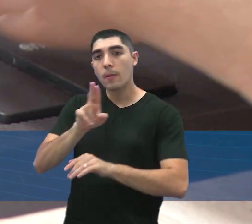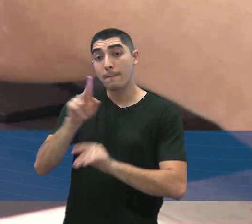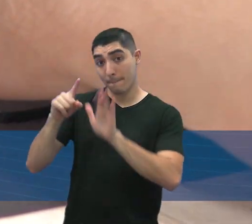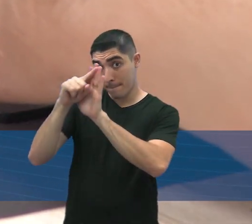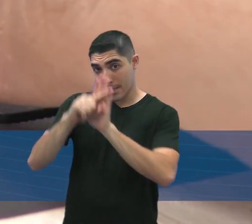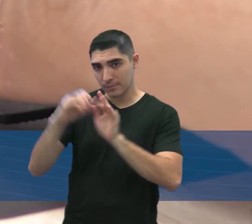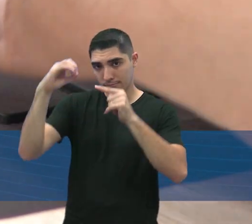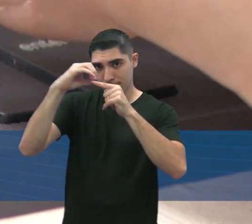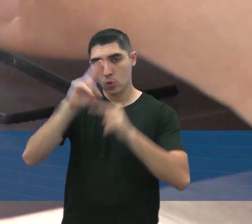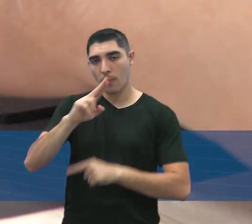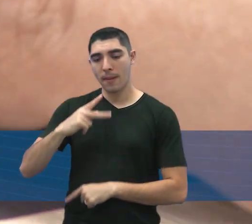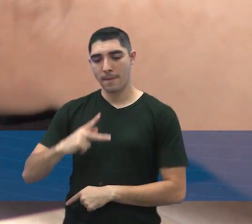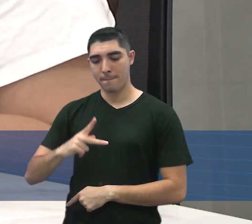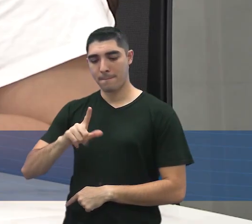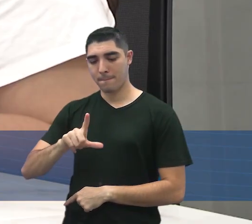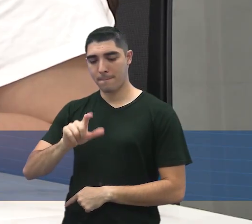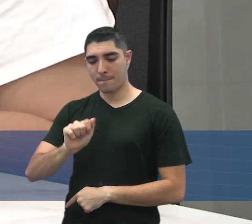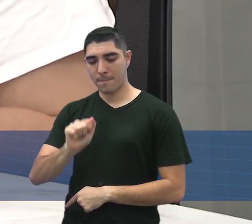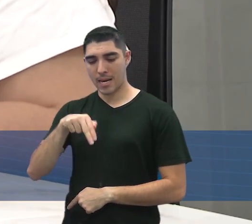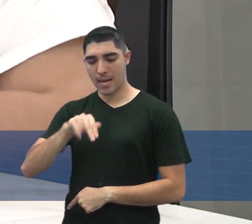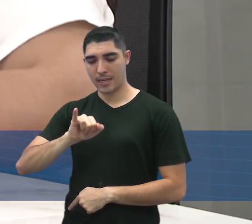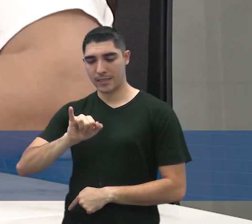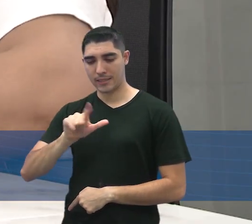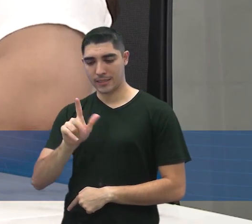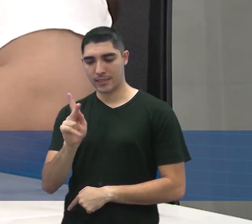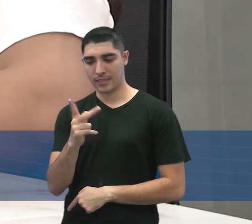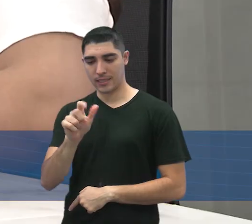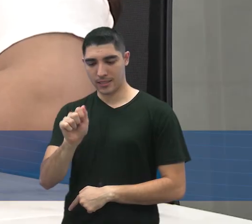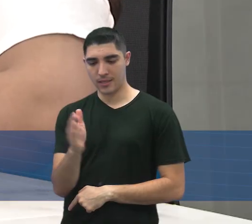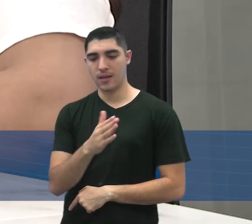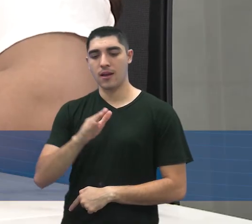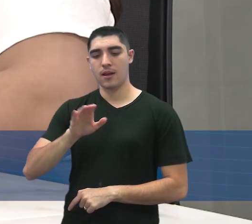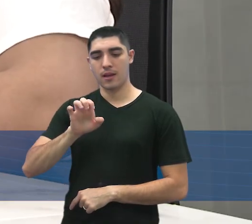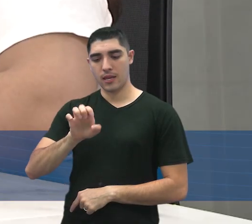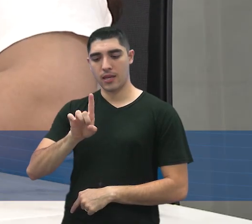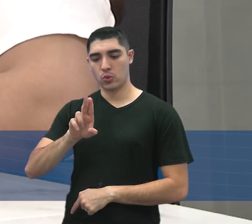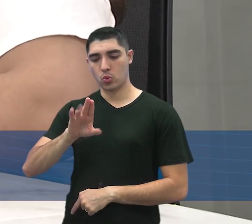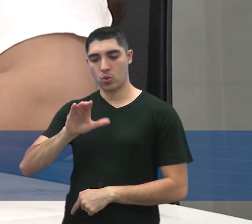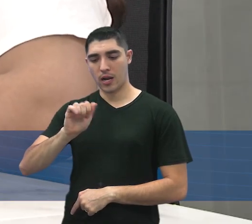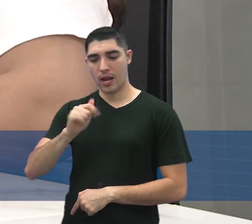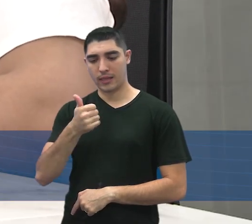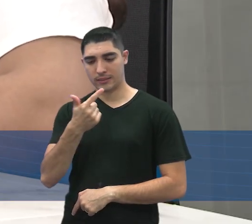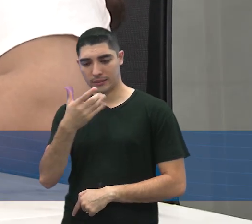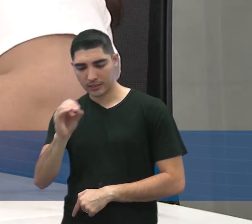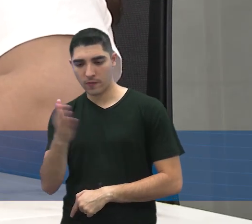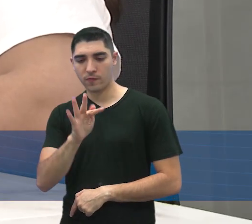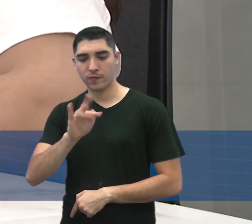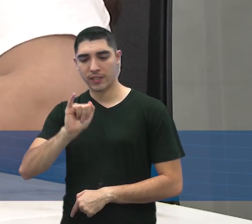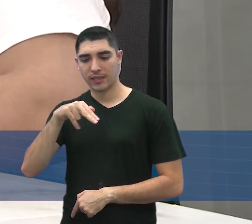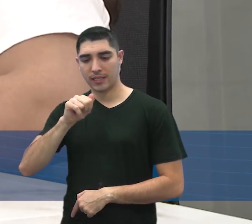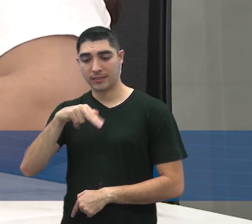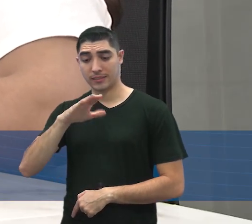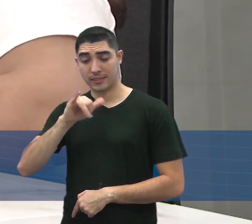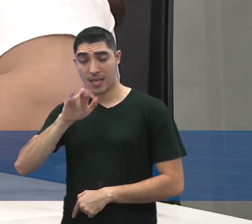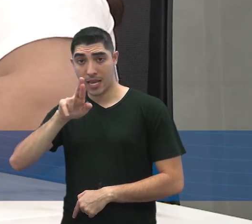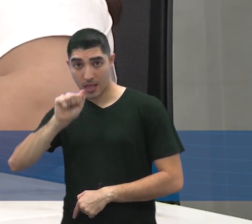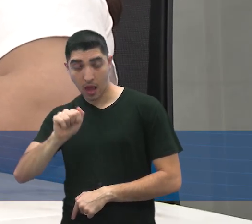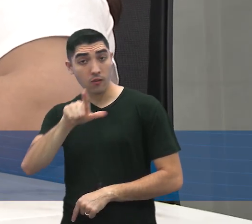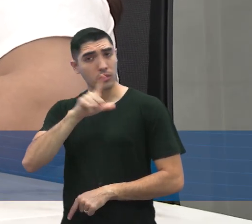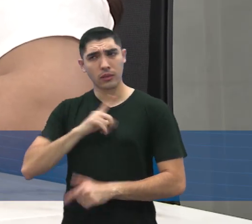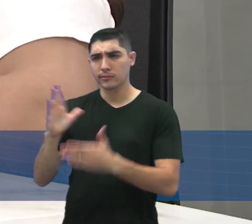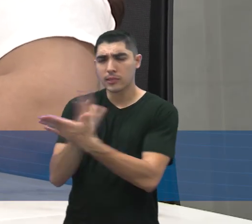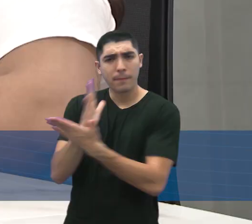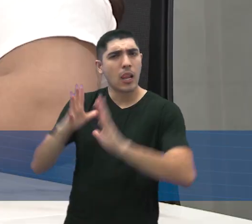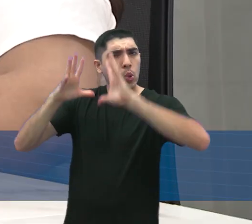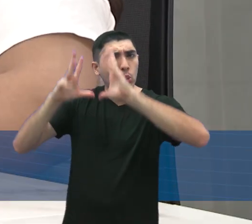financeira, já aparece lá. E aí aqui a gente tem, né, todos os seus valores de receita, despesa, separado por etapas.